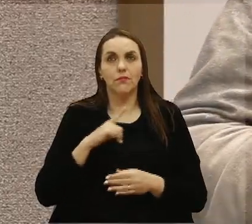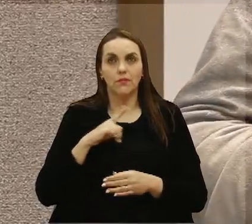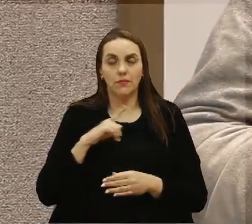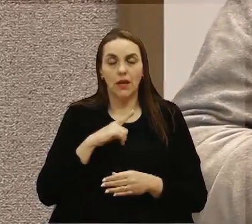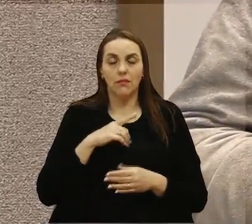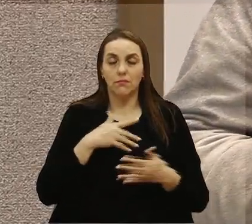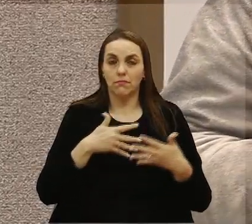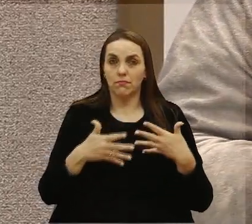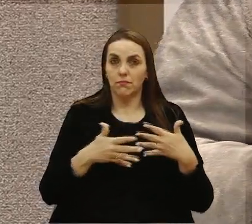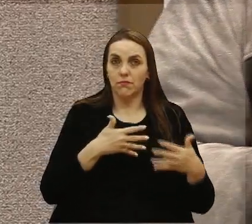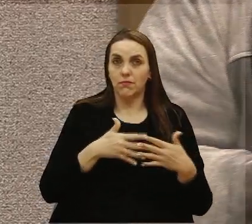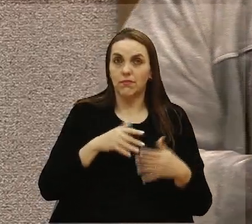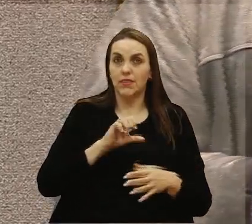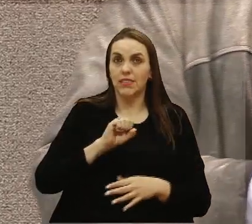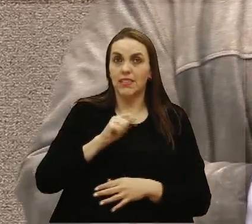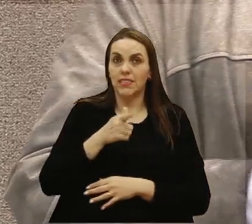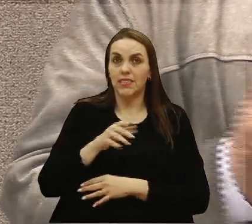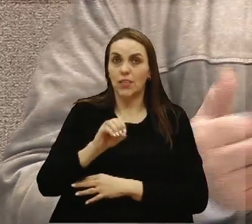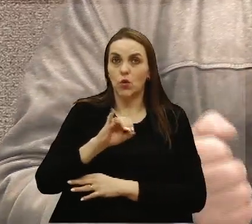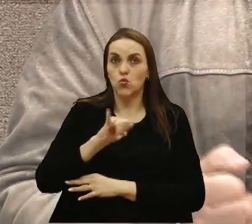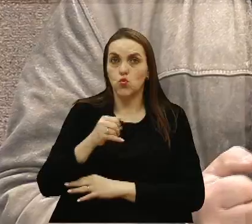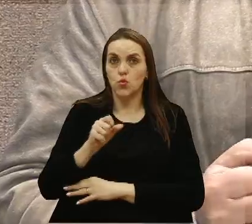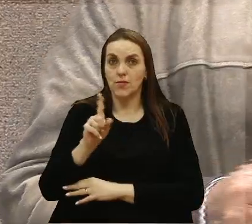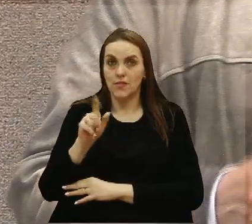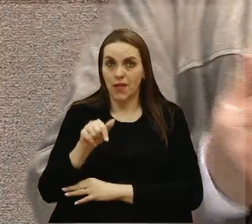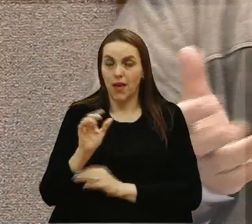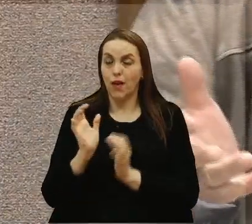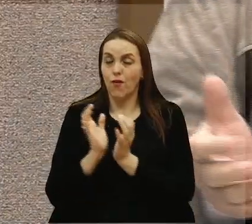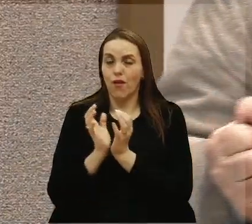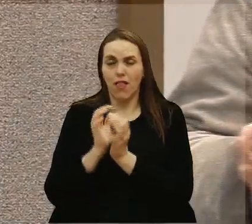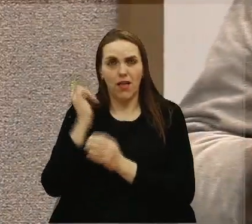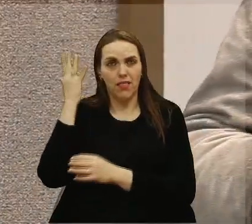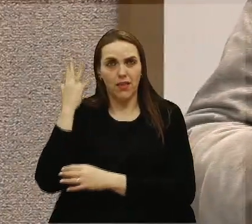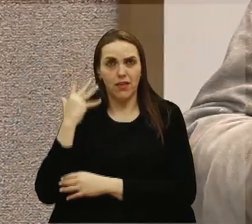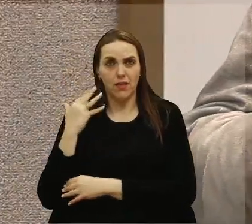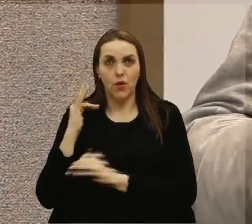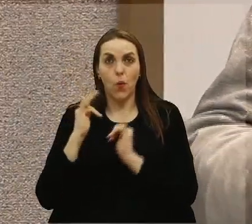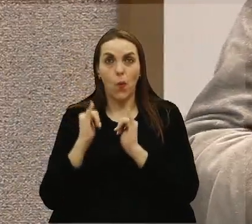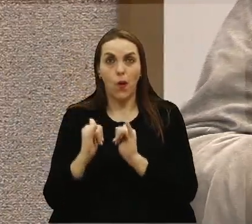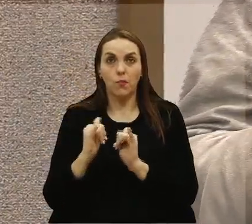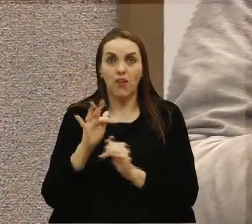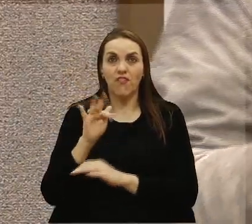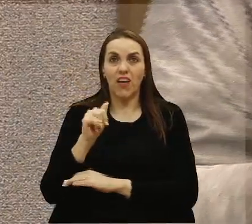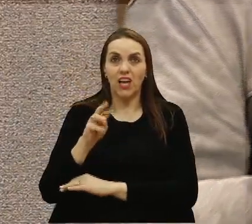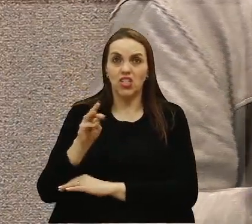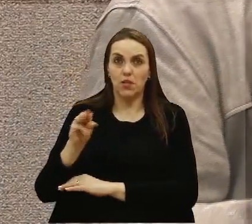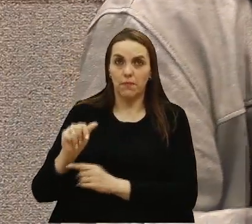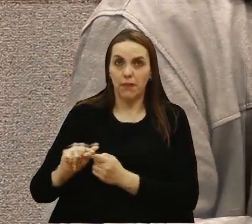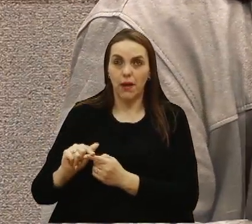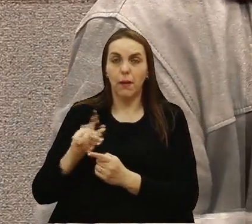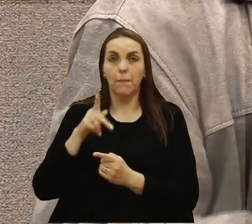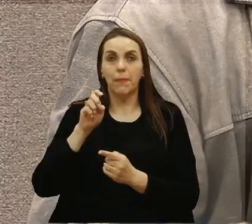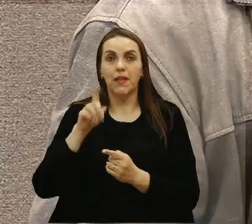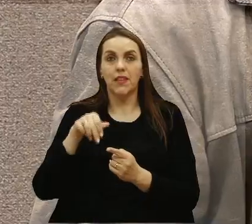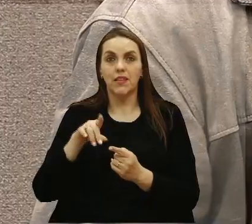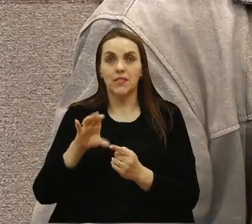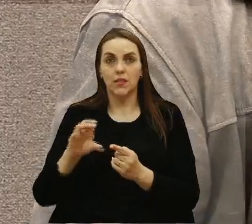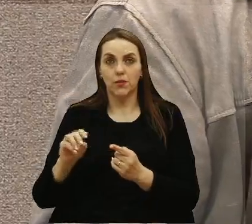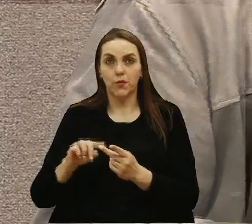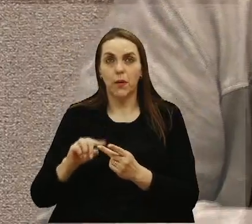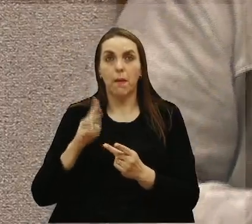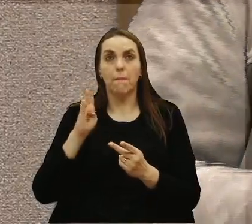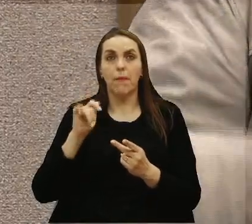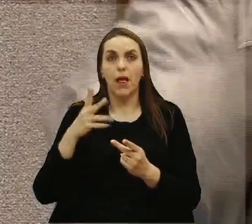São José, nobre colega Daiane, o ônibus do Fátima, do Pedancino, do Belo, vem todo para a estação. Eu trabalho